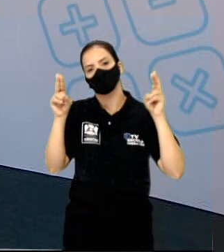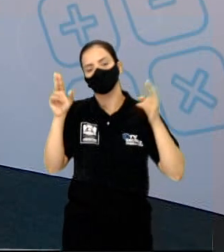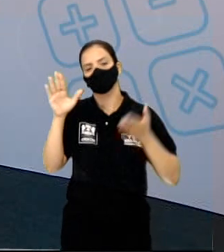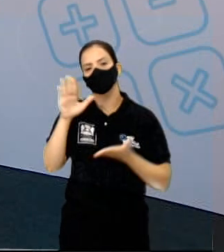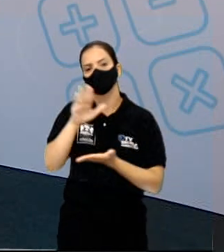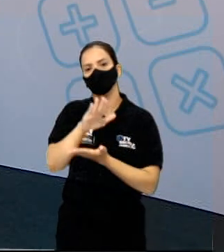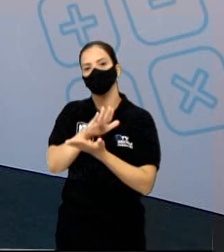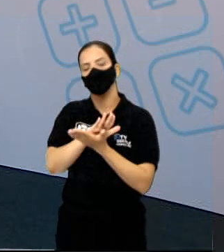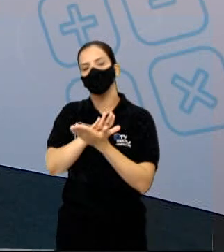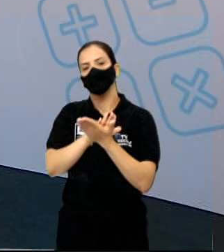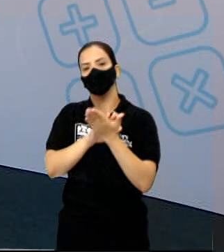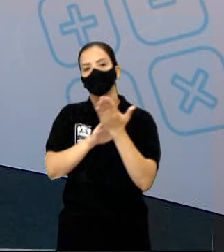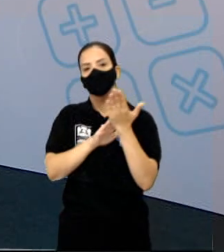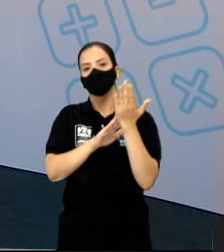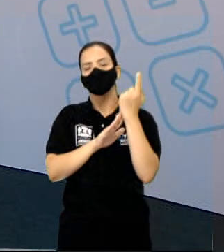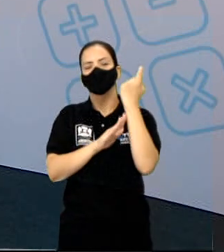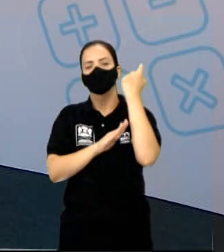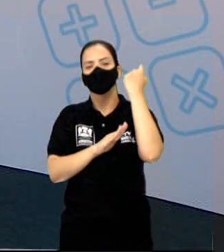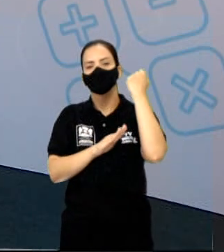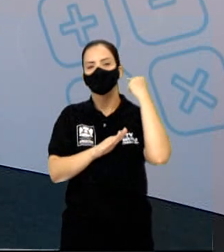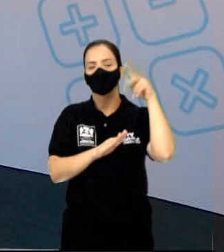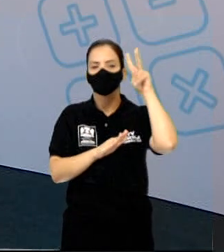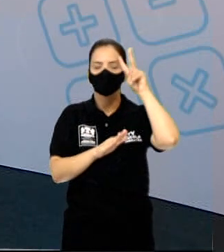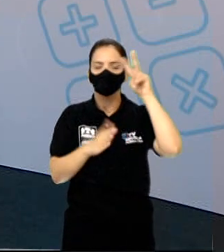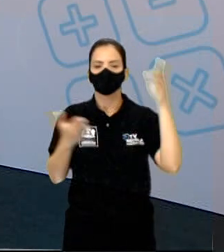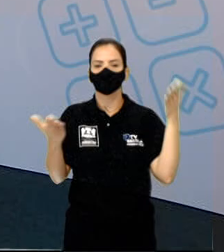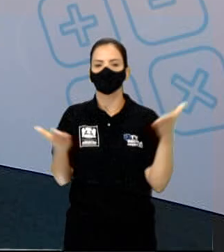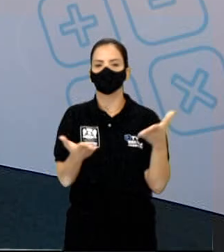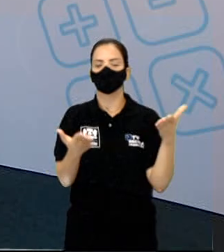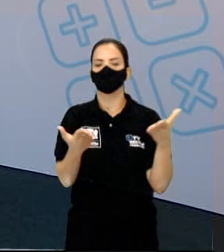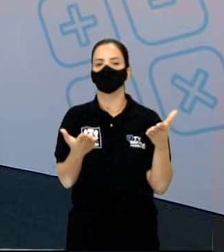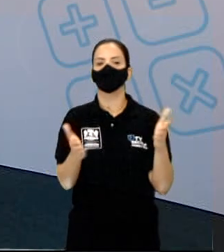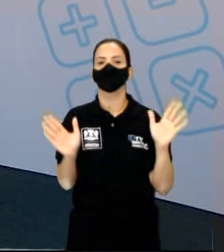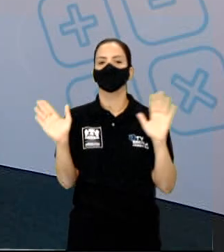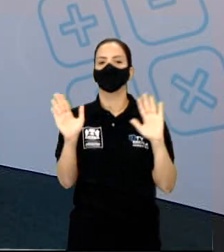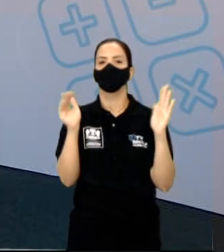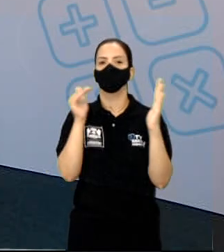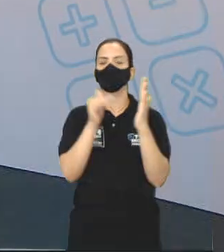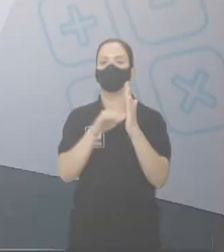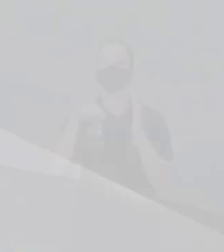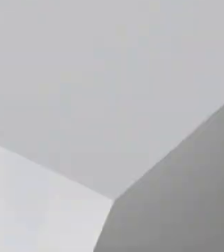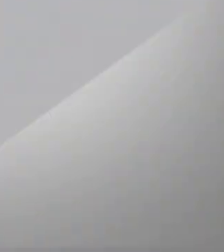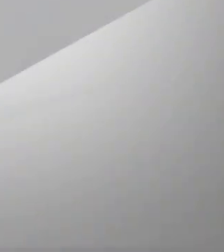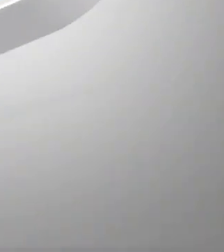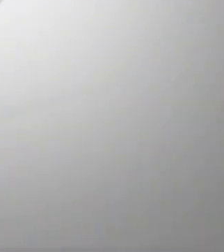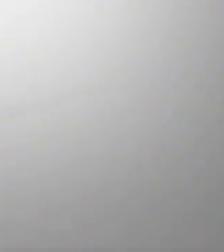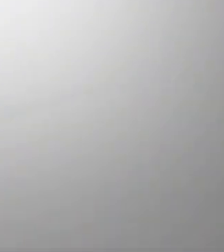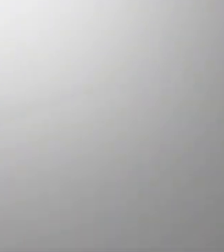viagem histórica, da aula de hoje. E é isso aí. Até o próximo encontro.